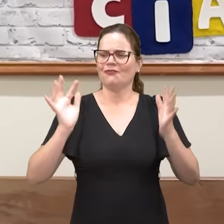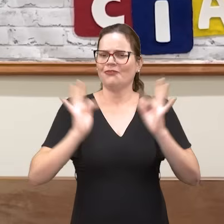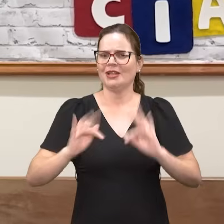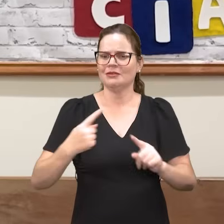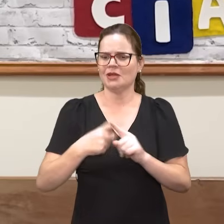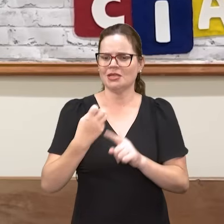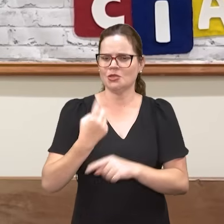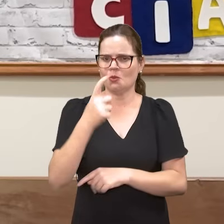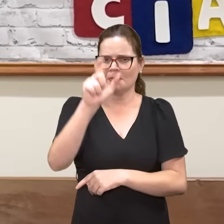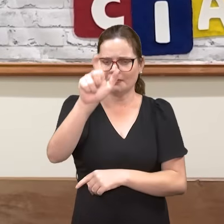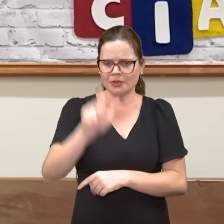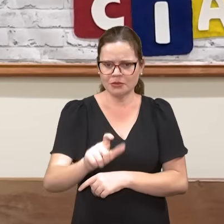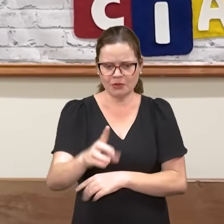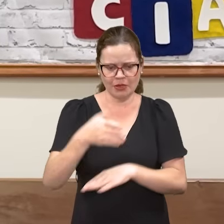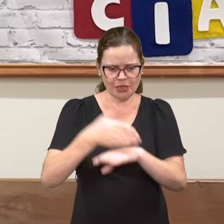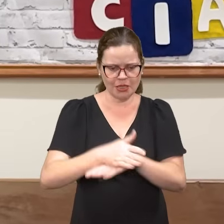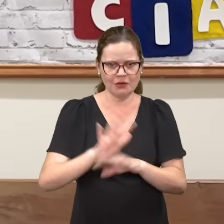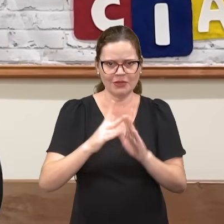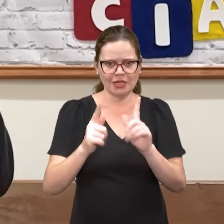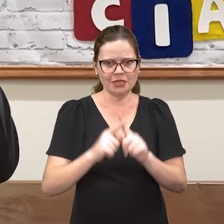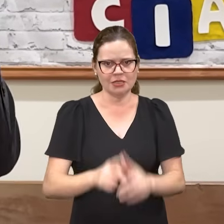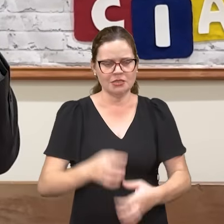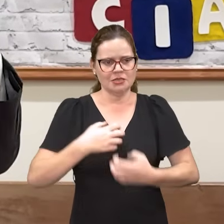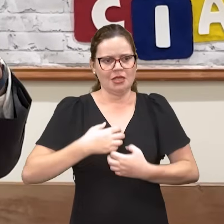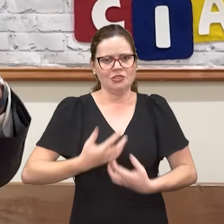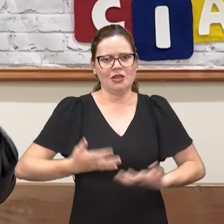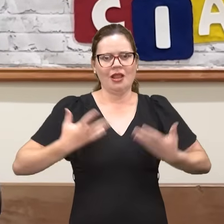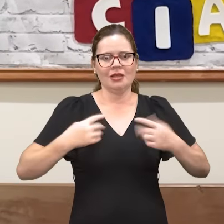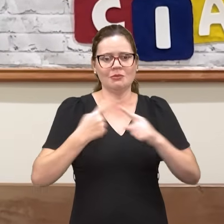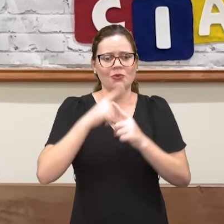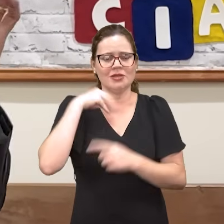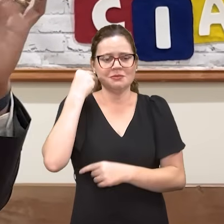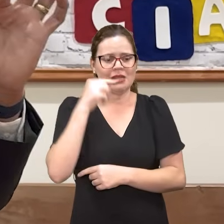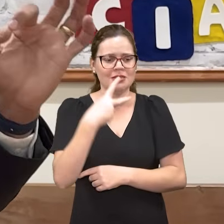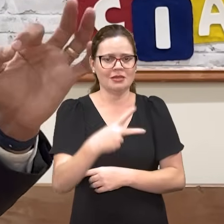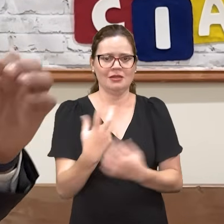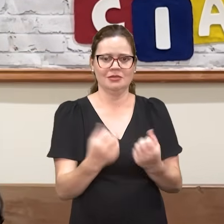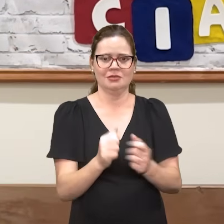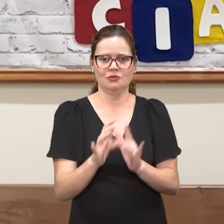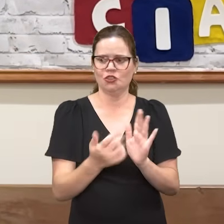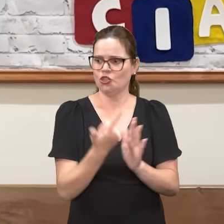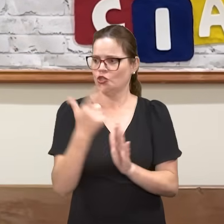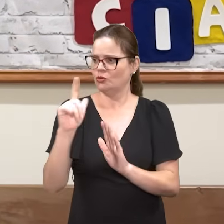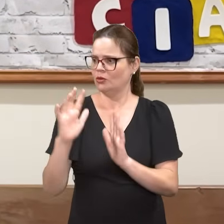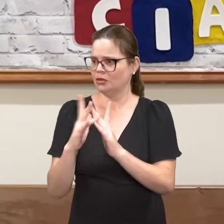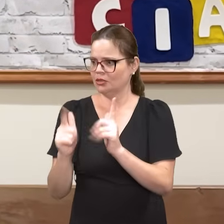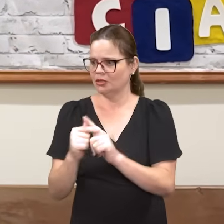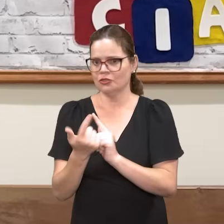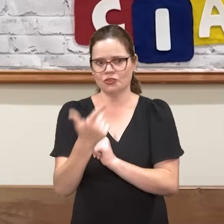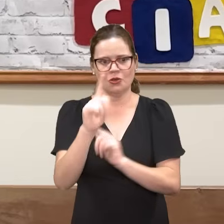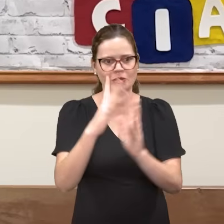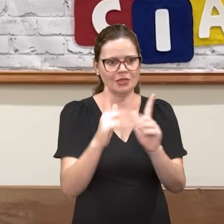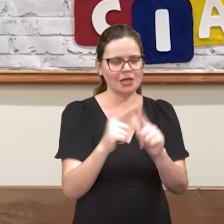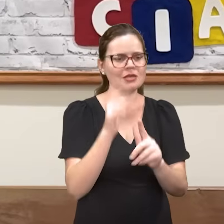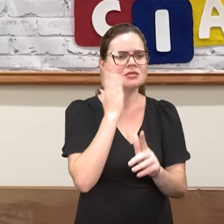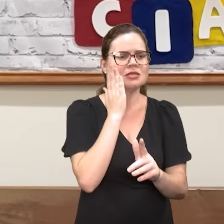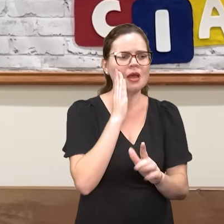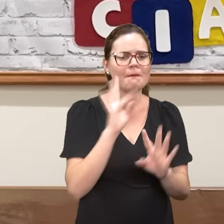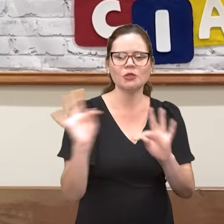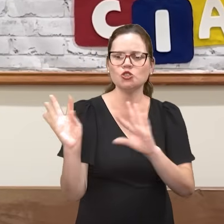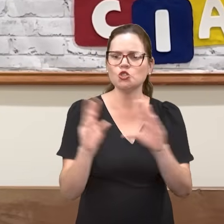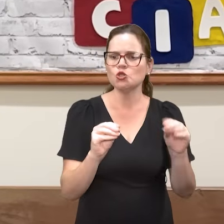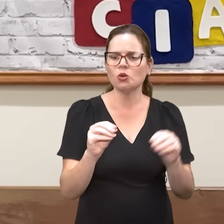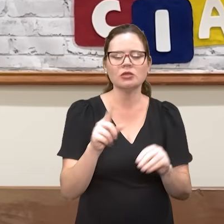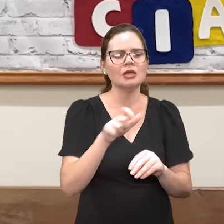convertia numa igreja, com a experiência que o Senhor estava dando em outra igreja. Ele fazia questão de saber de